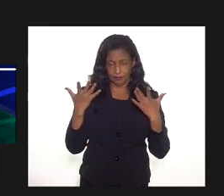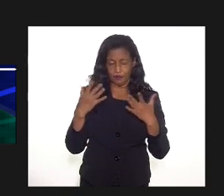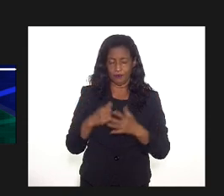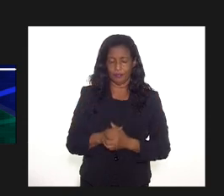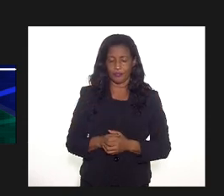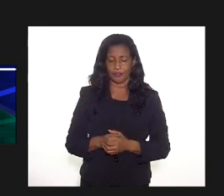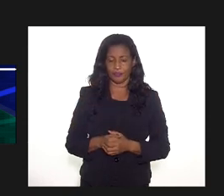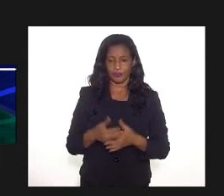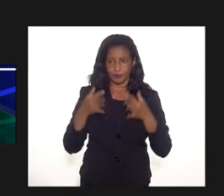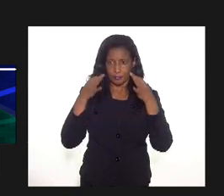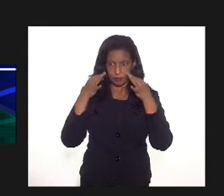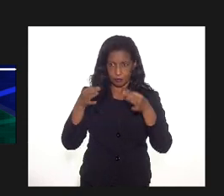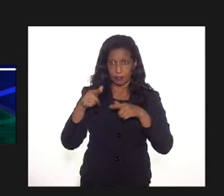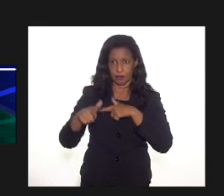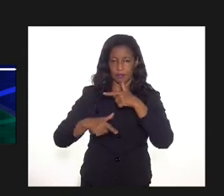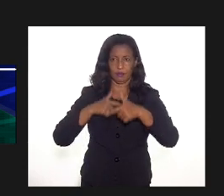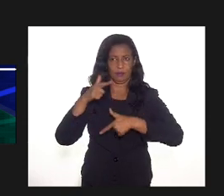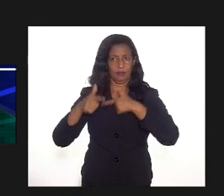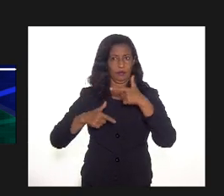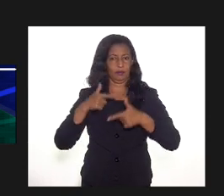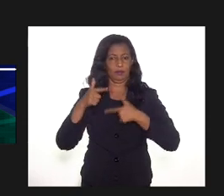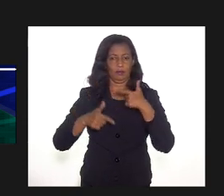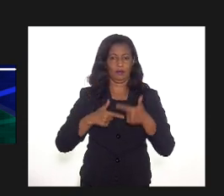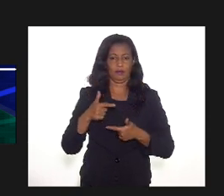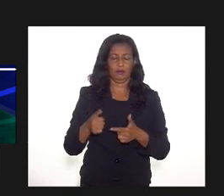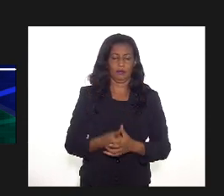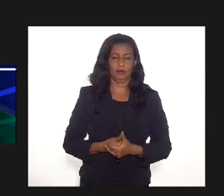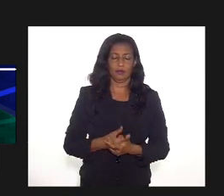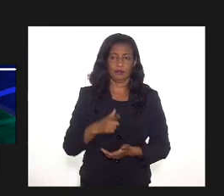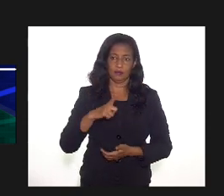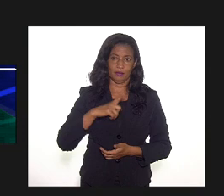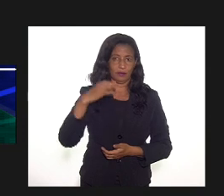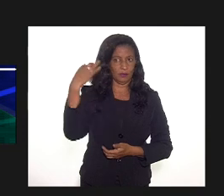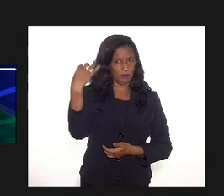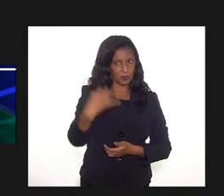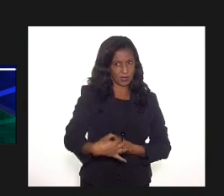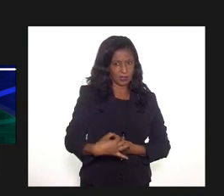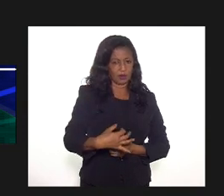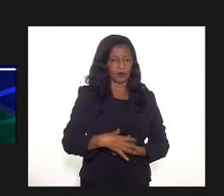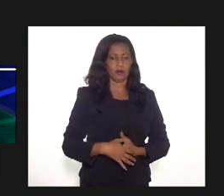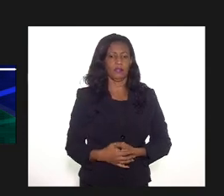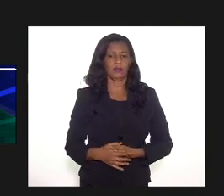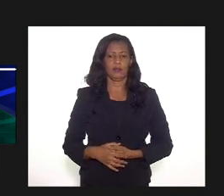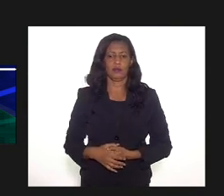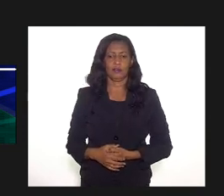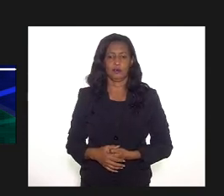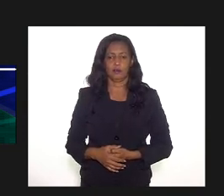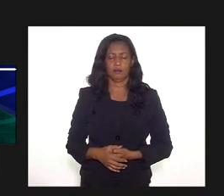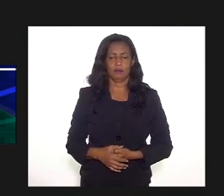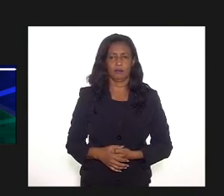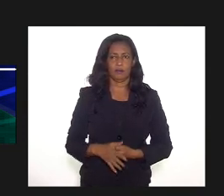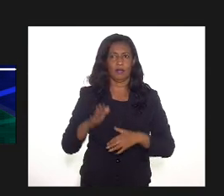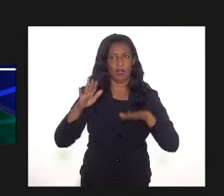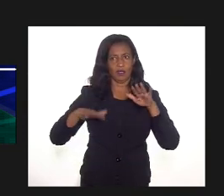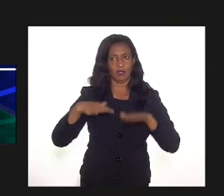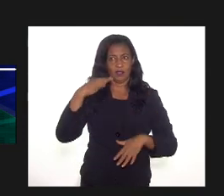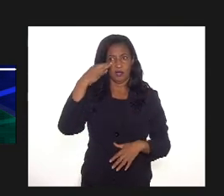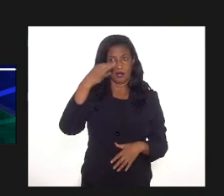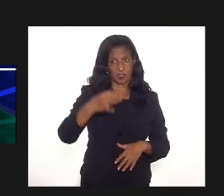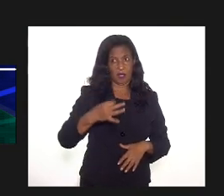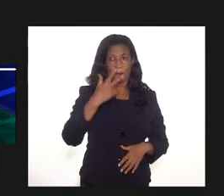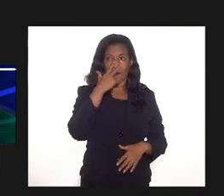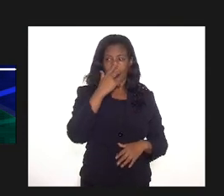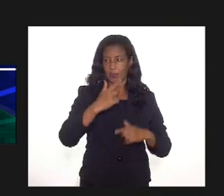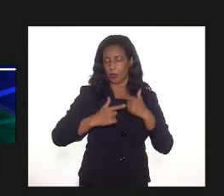é exatamente essa. Tenho certeza, às vezes a certeza da gente virar